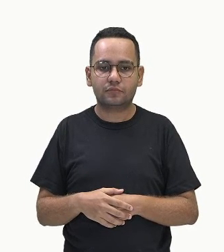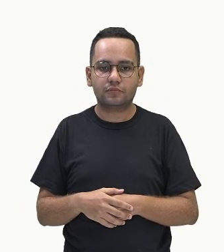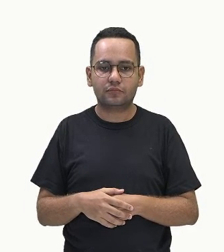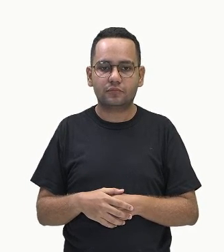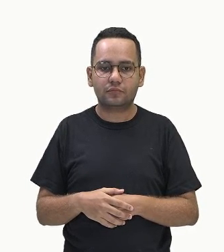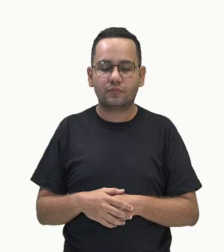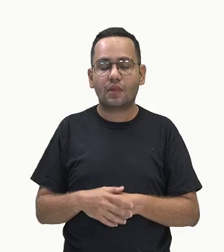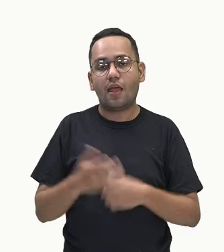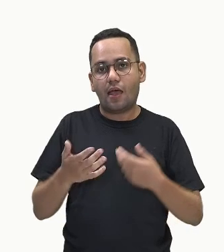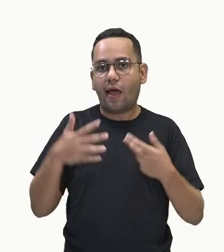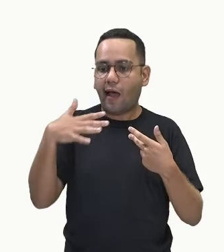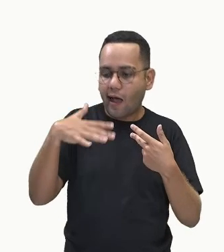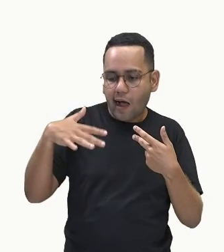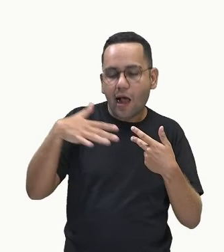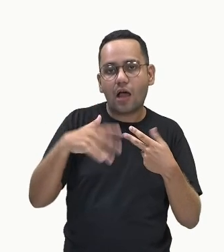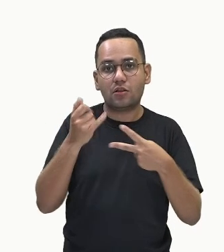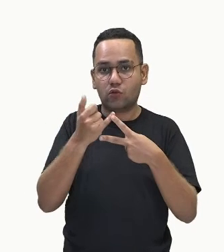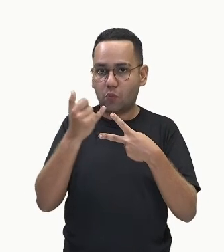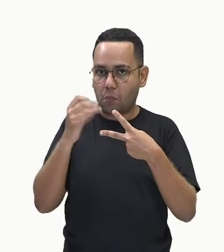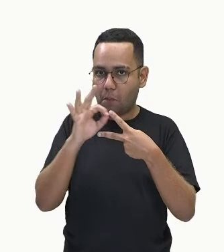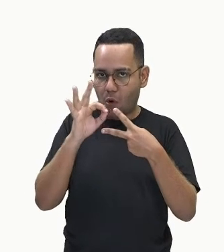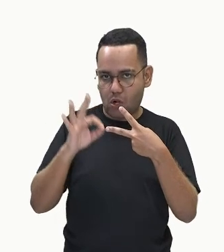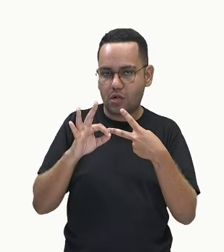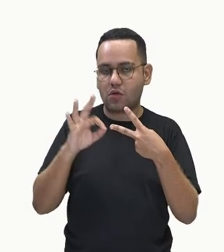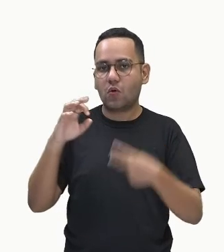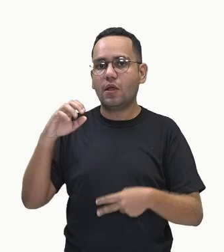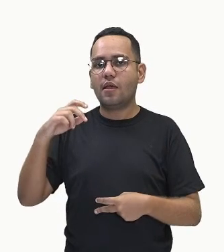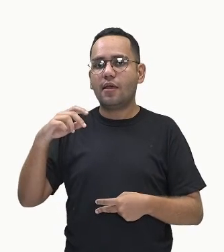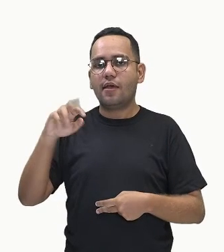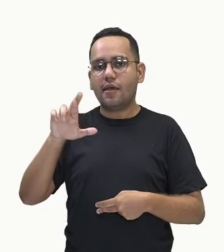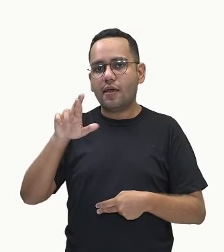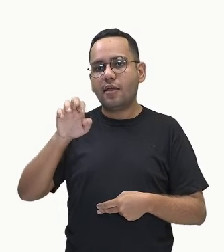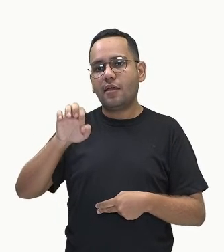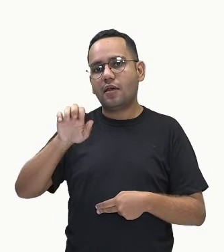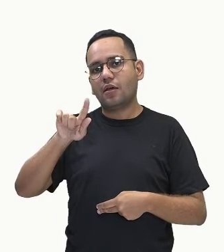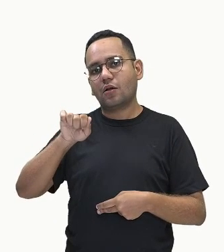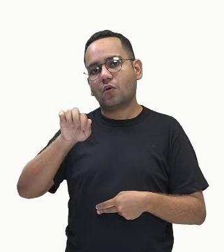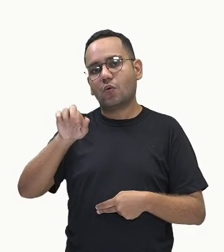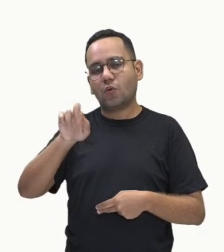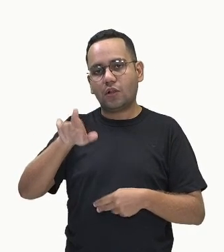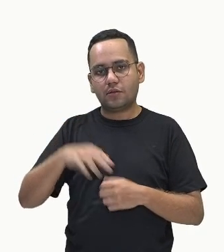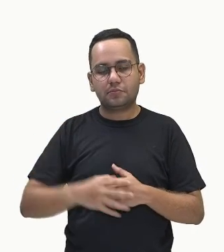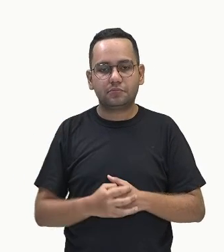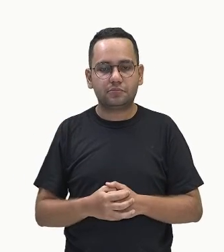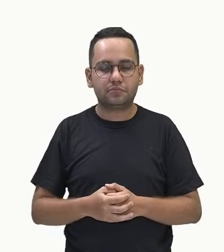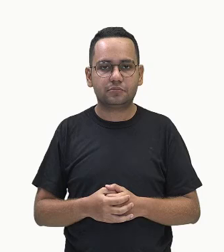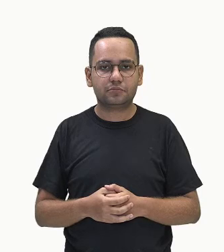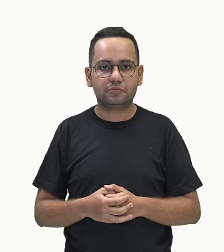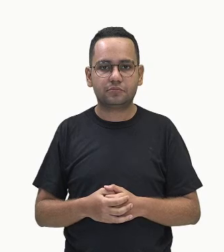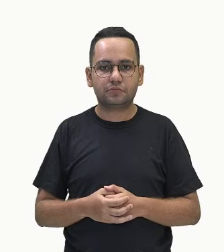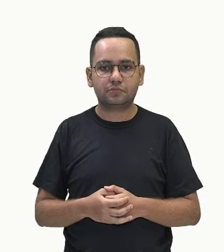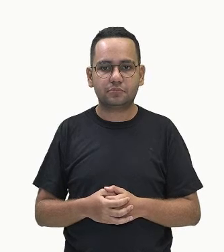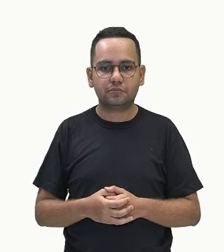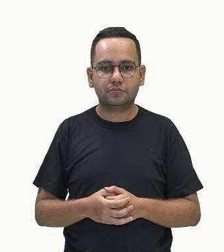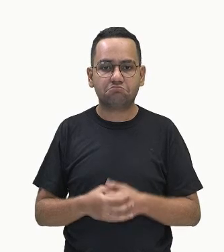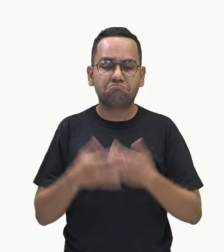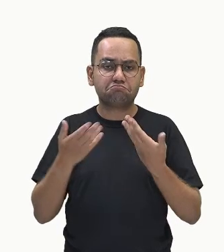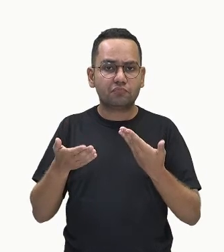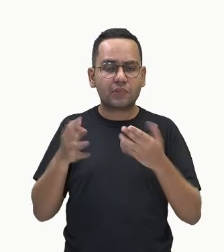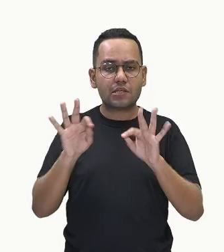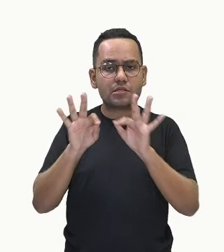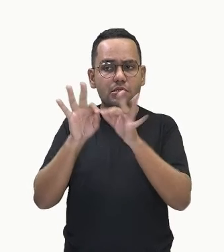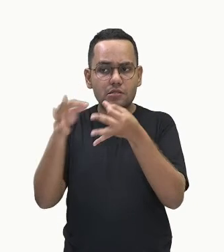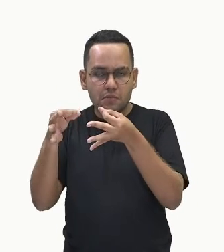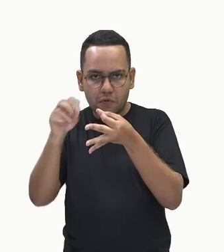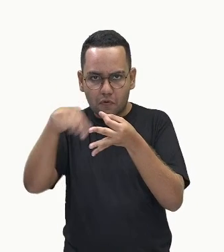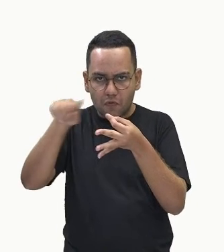da área de um polígono regular, tá certo? Então, tá aí. Ficou simples? Ficou na